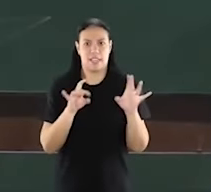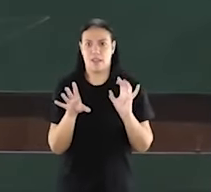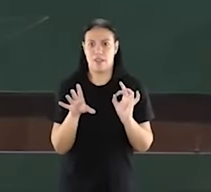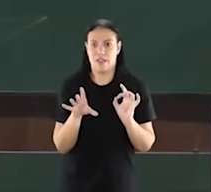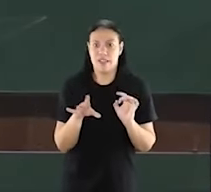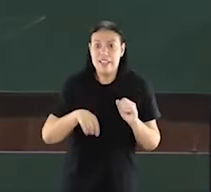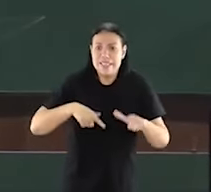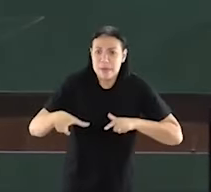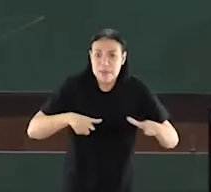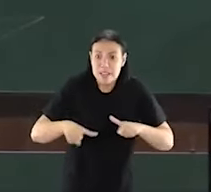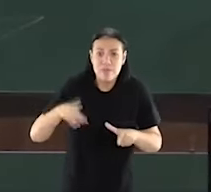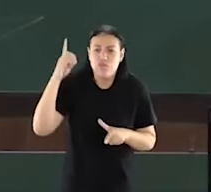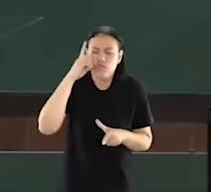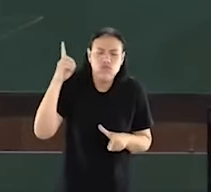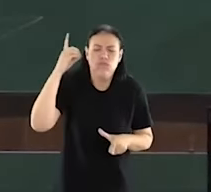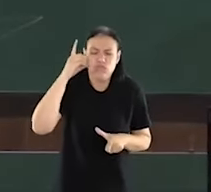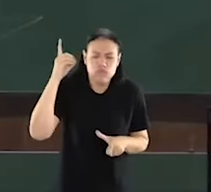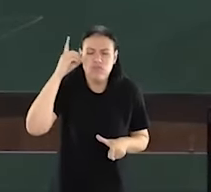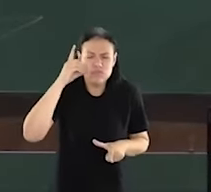para comprar um grama.